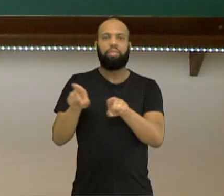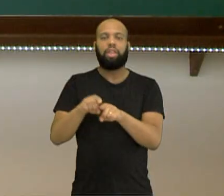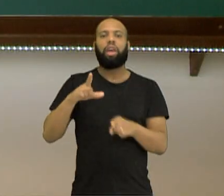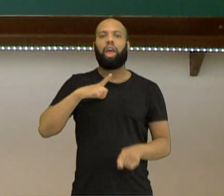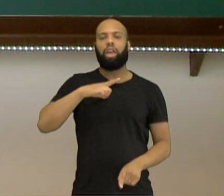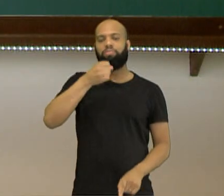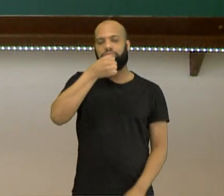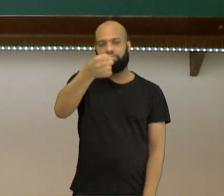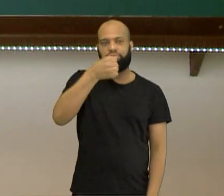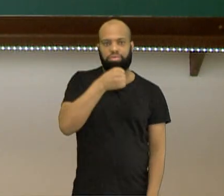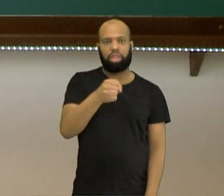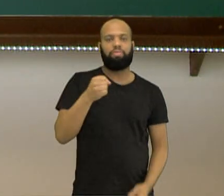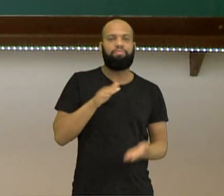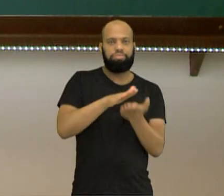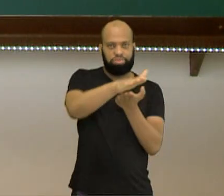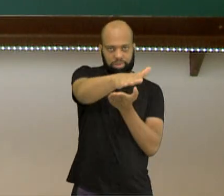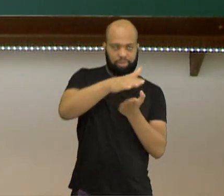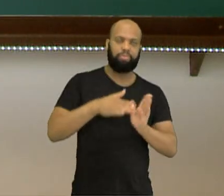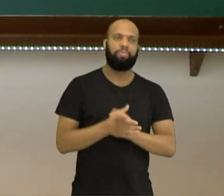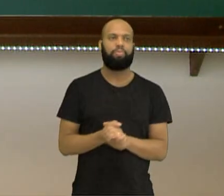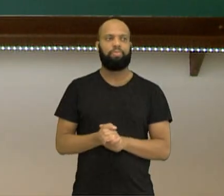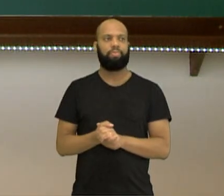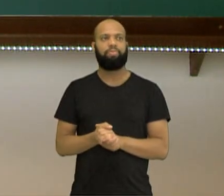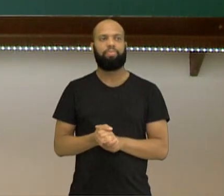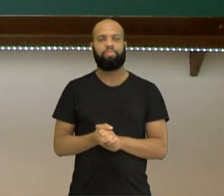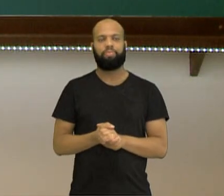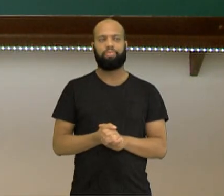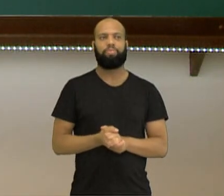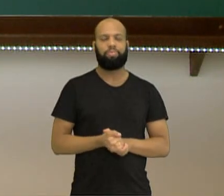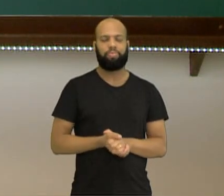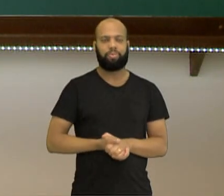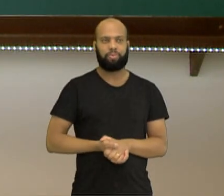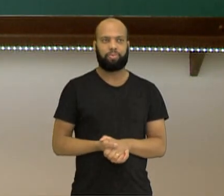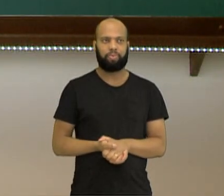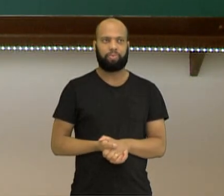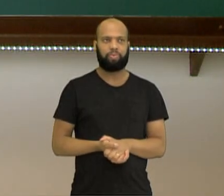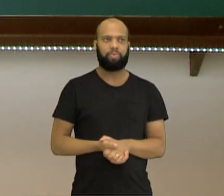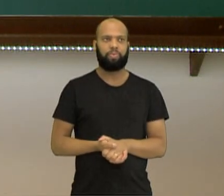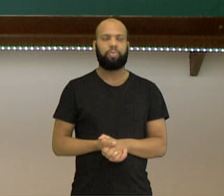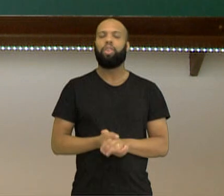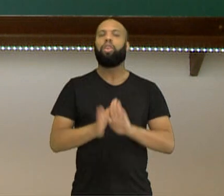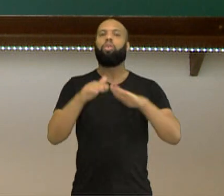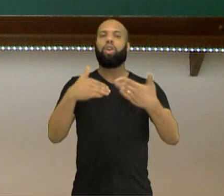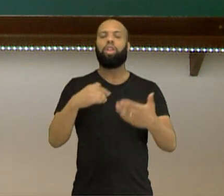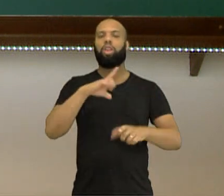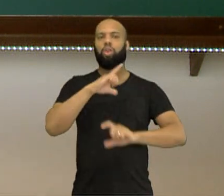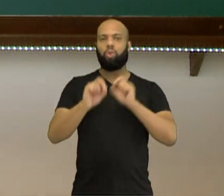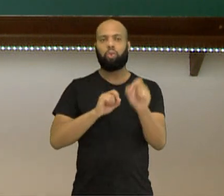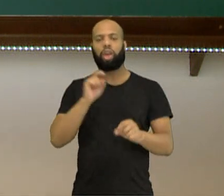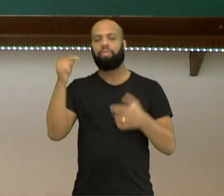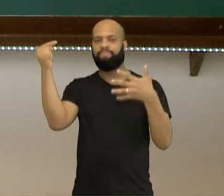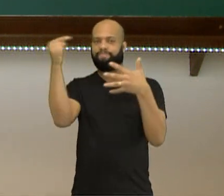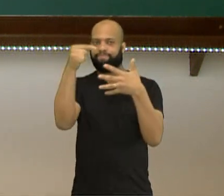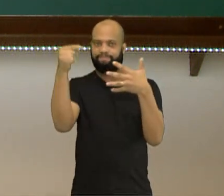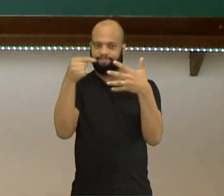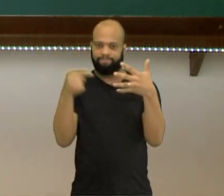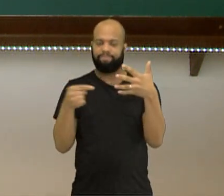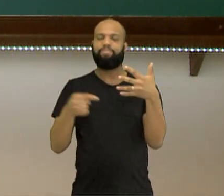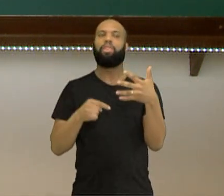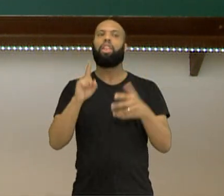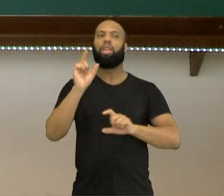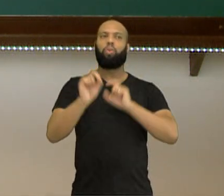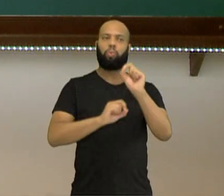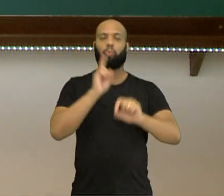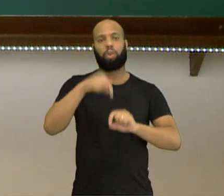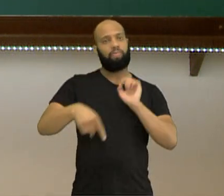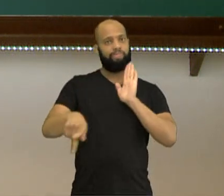reportagem, ela é publicada. Ou melhor, foi publicada. Lembrando o seguinte, esses são os elementos que constituem